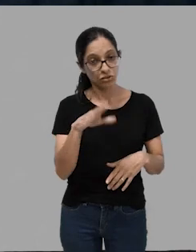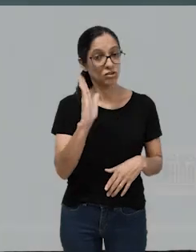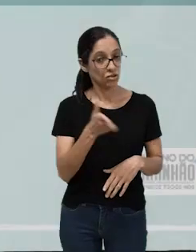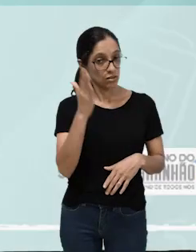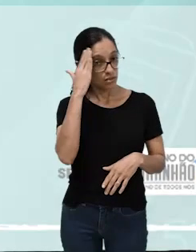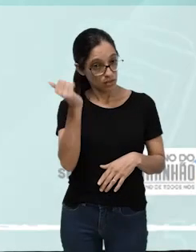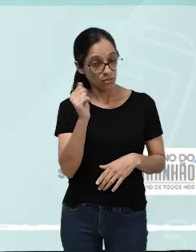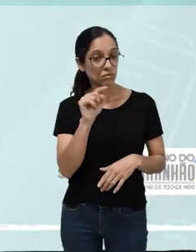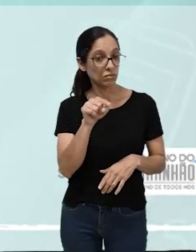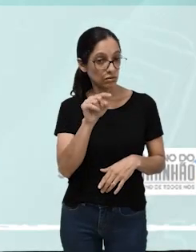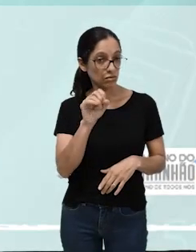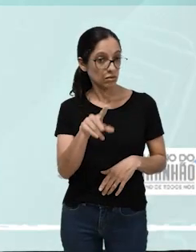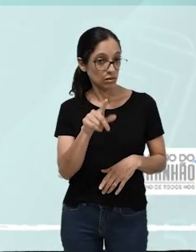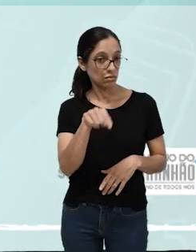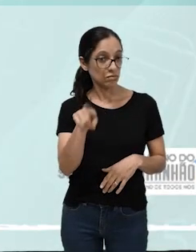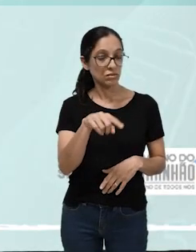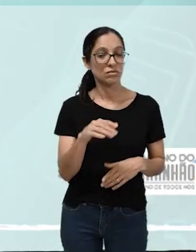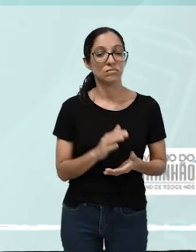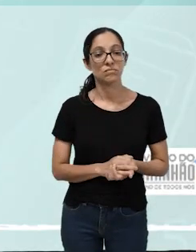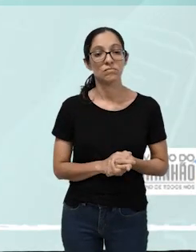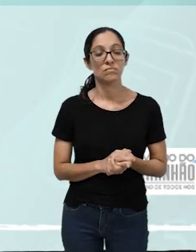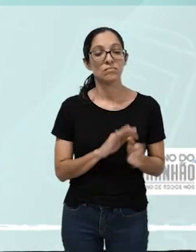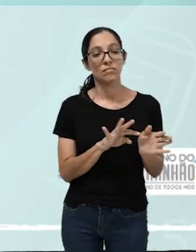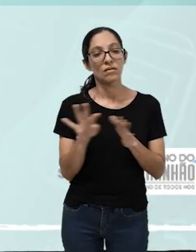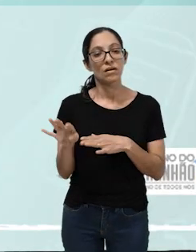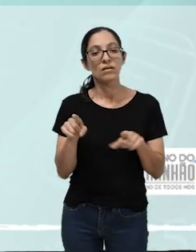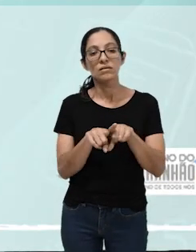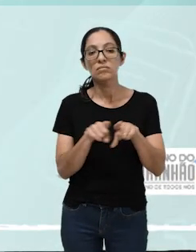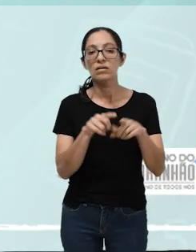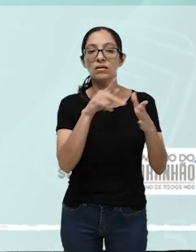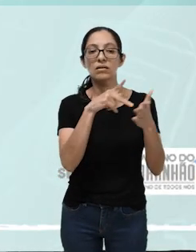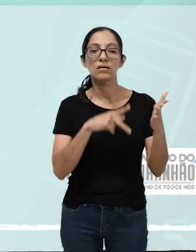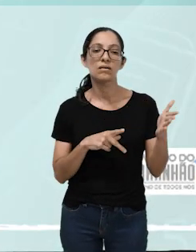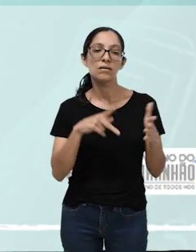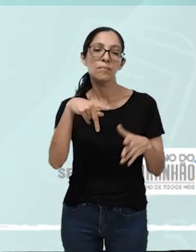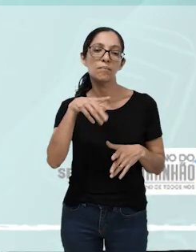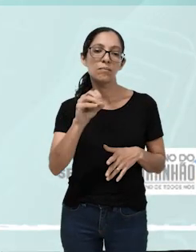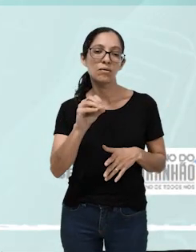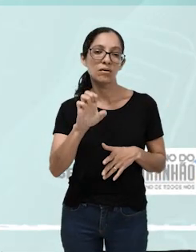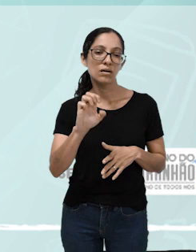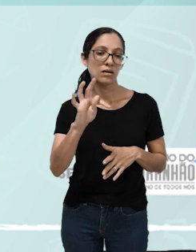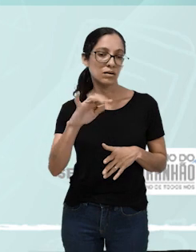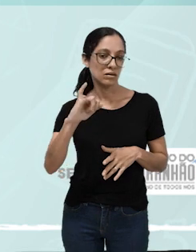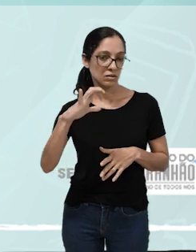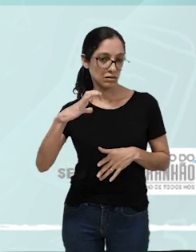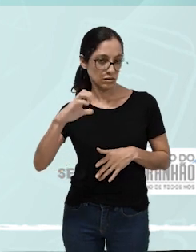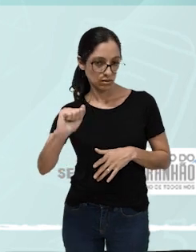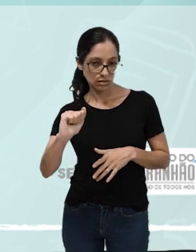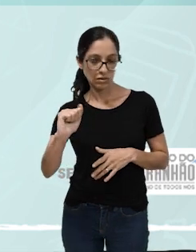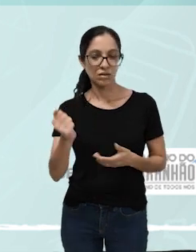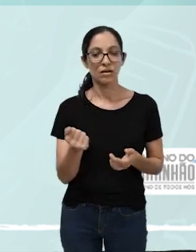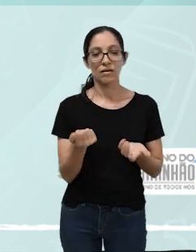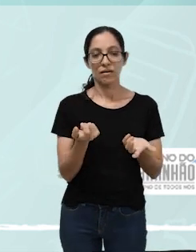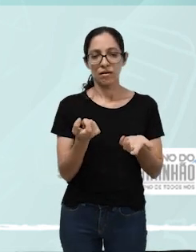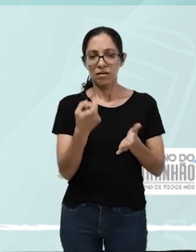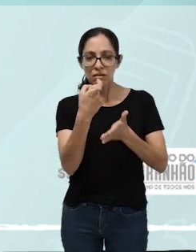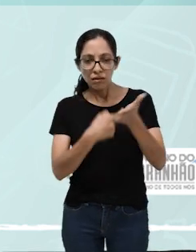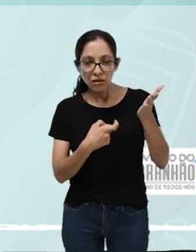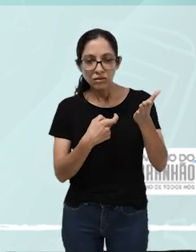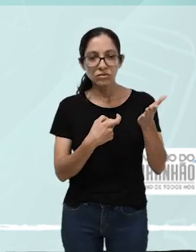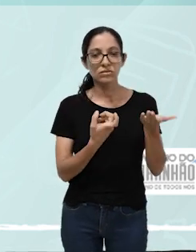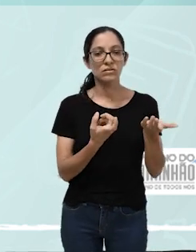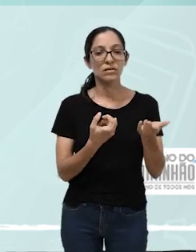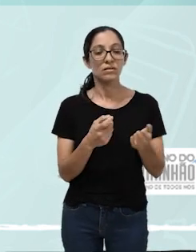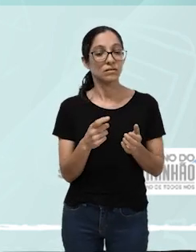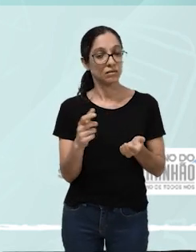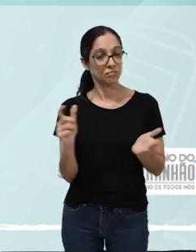que vamos desenvolver ok poética claro nós estamos falando de textos em rima né os textos da